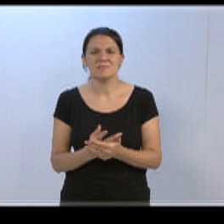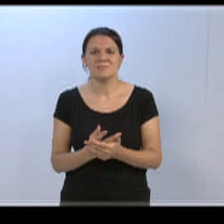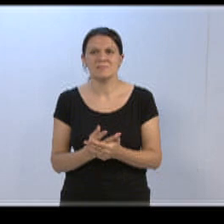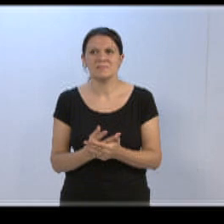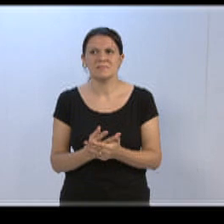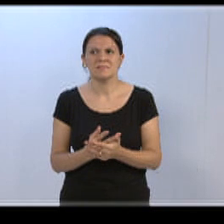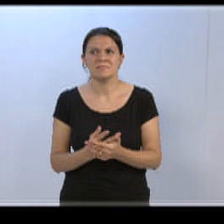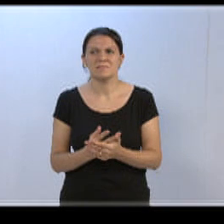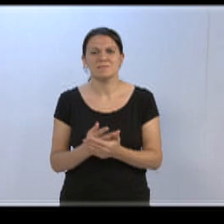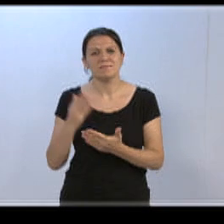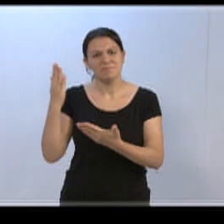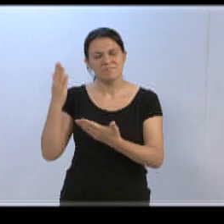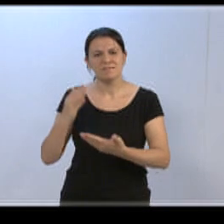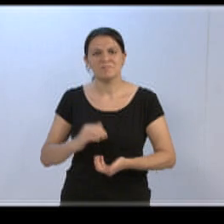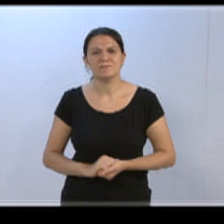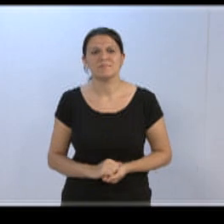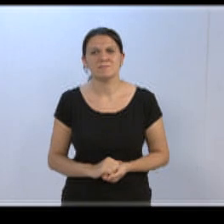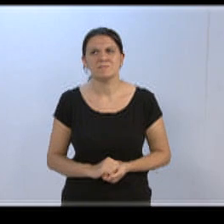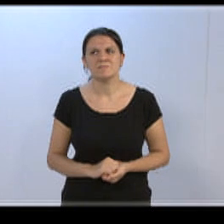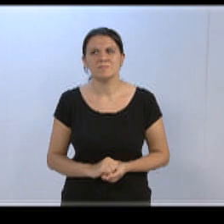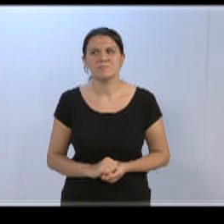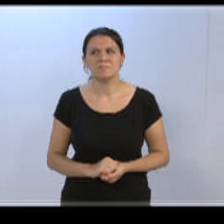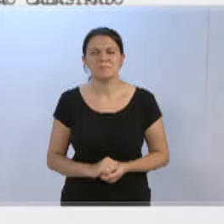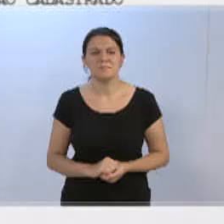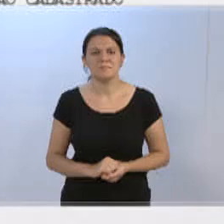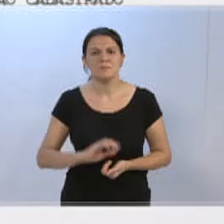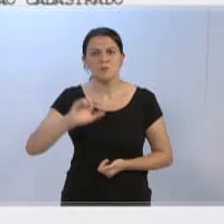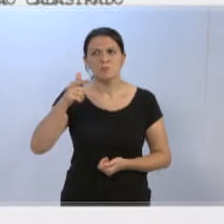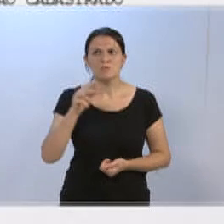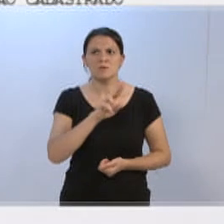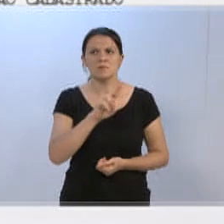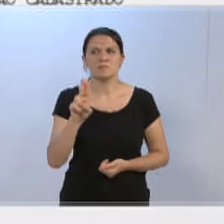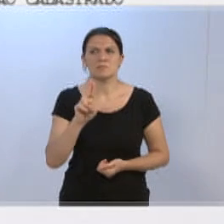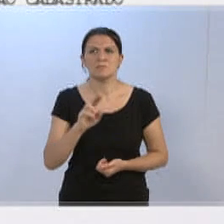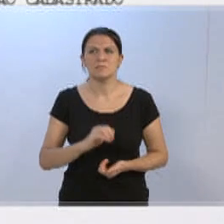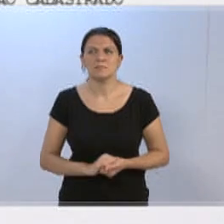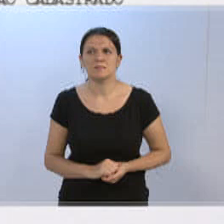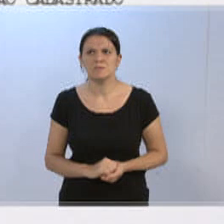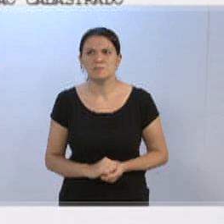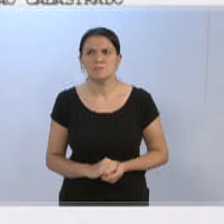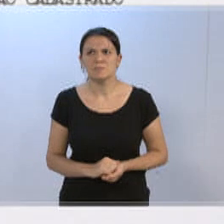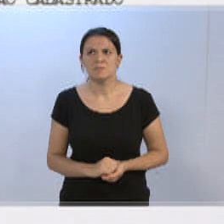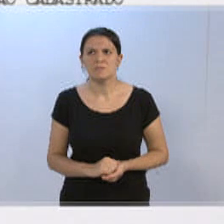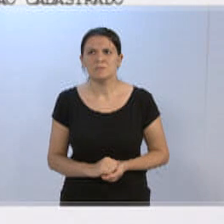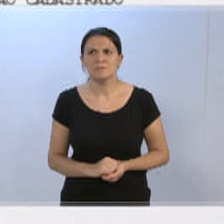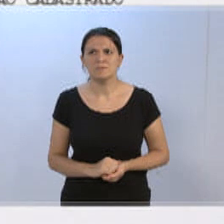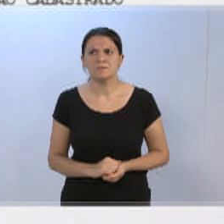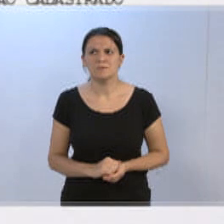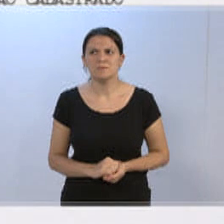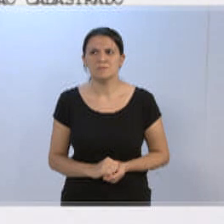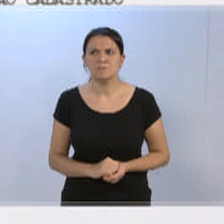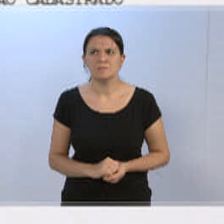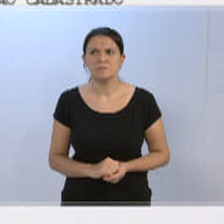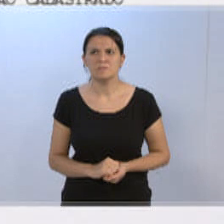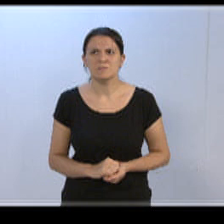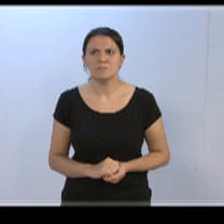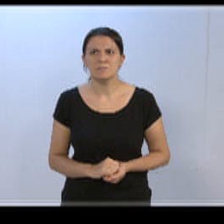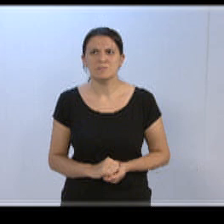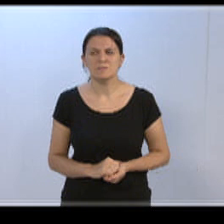relatório, está ali. Isso, o outro, que está o nome dela. Débora Adriano Cardoso. A próxima folha